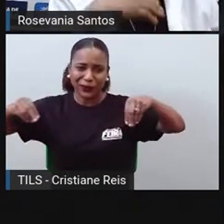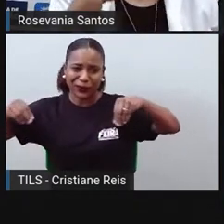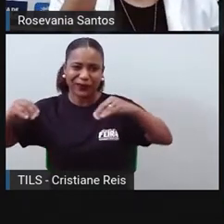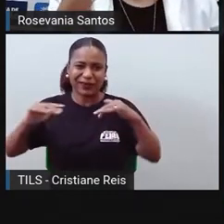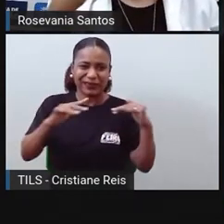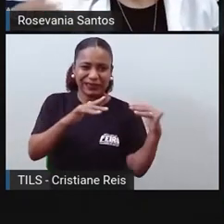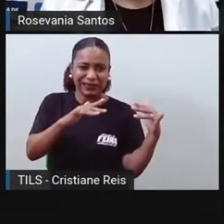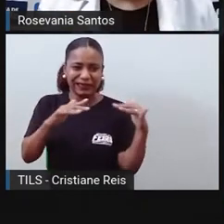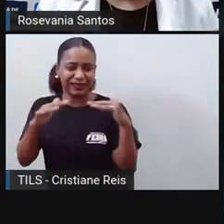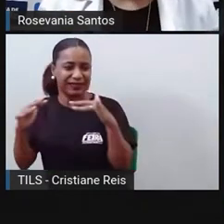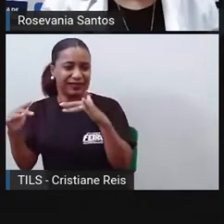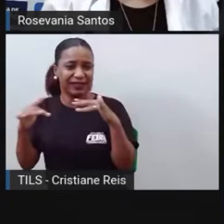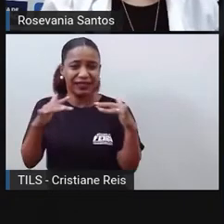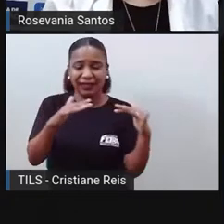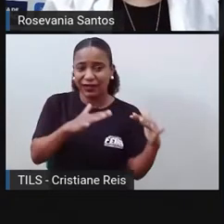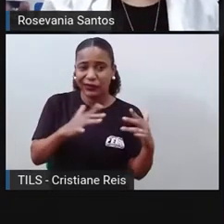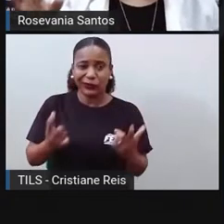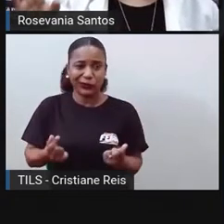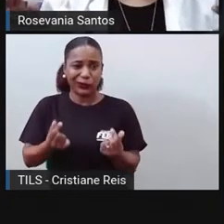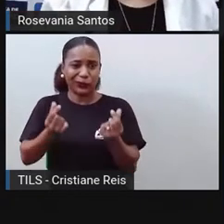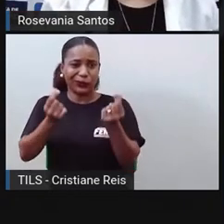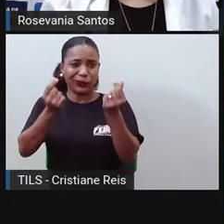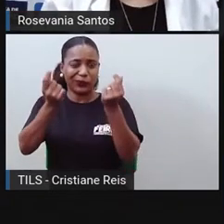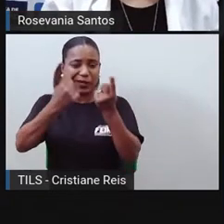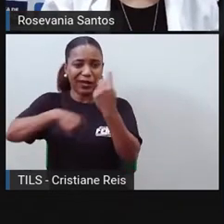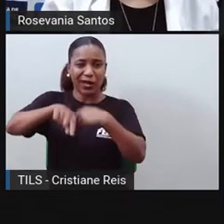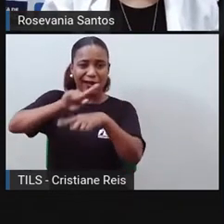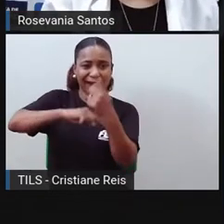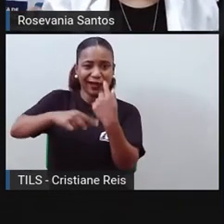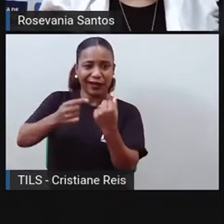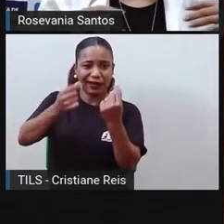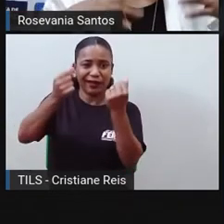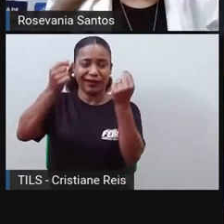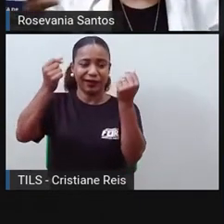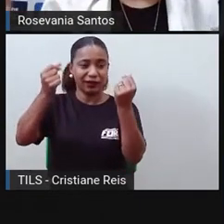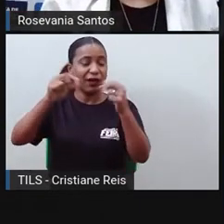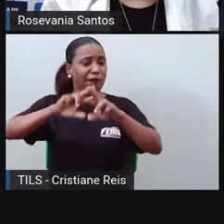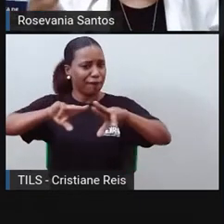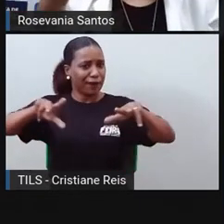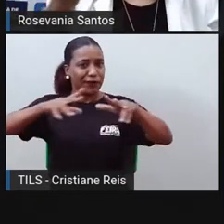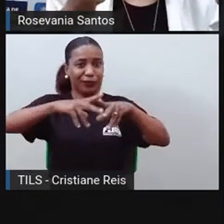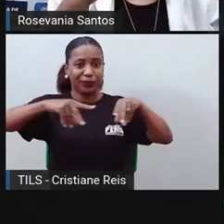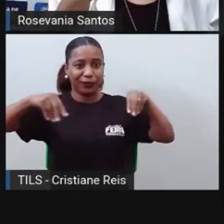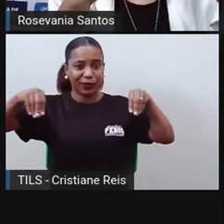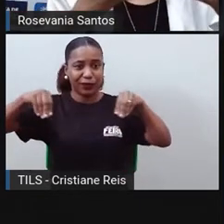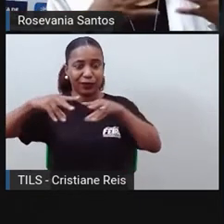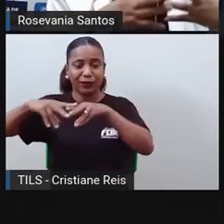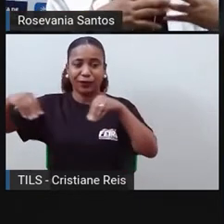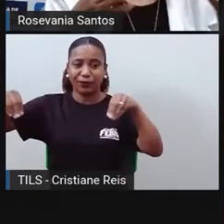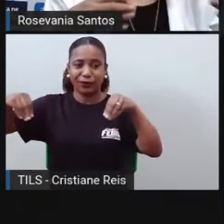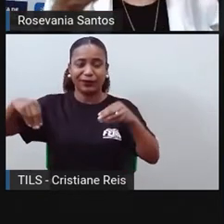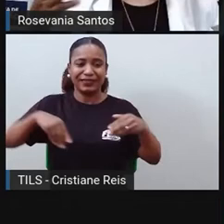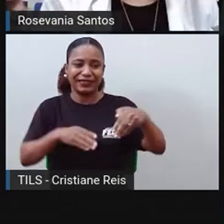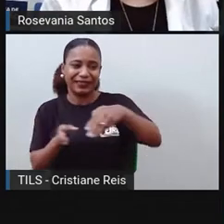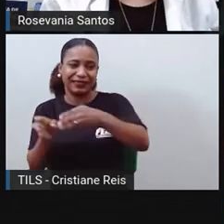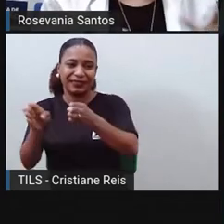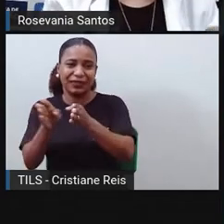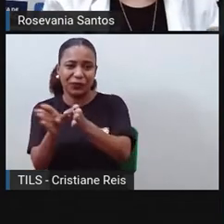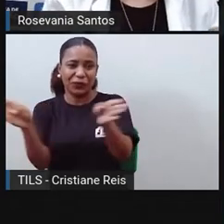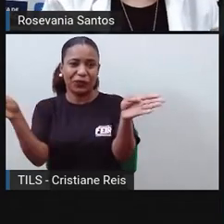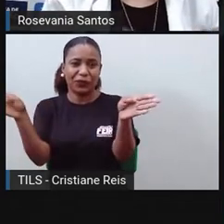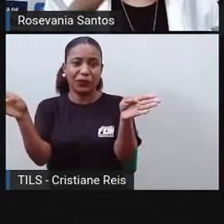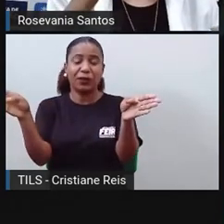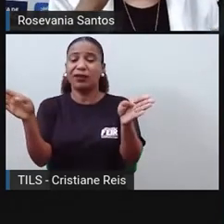por conta das passagens. Então, é uma área geoestrategicamente falando, né, e